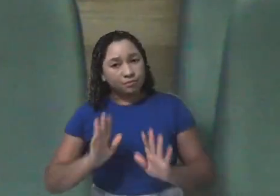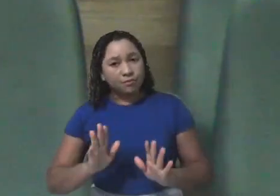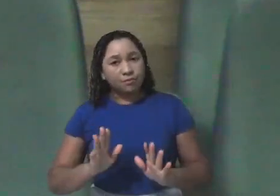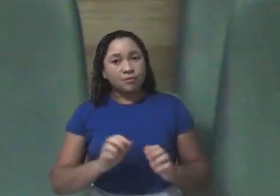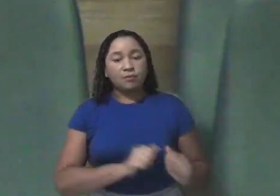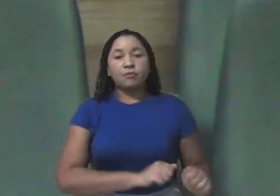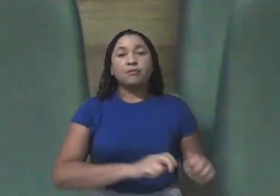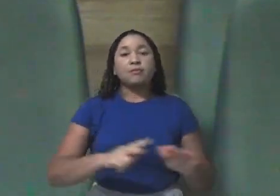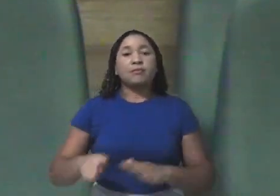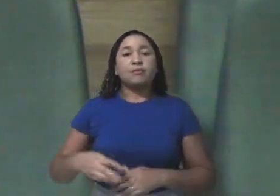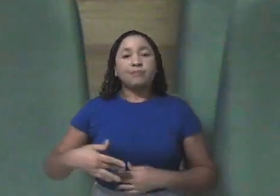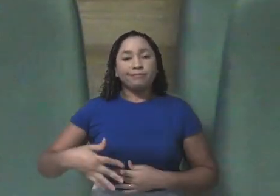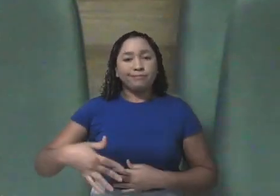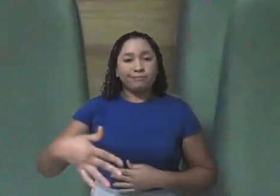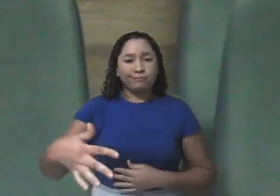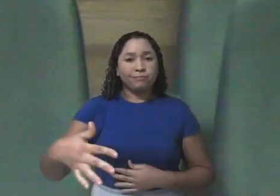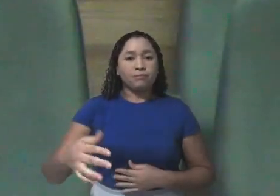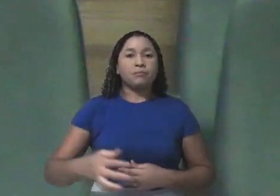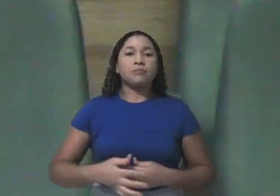Então,